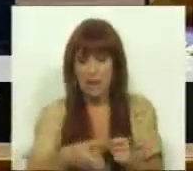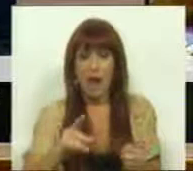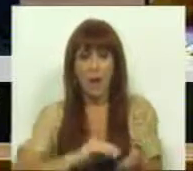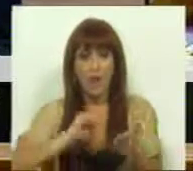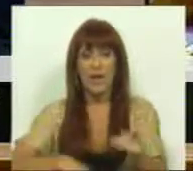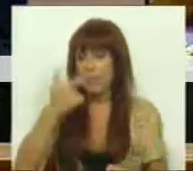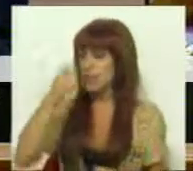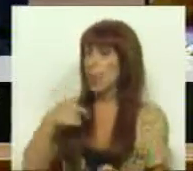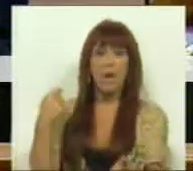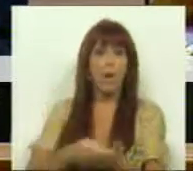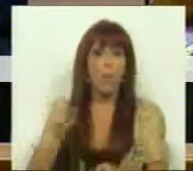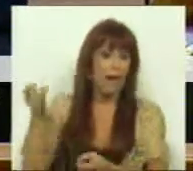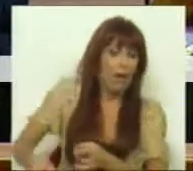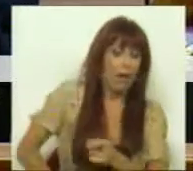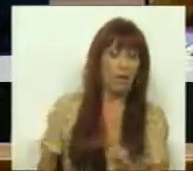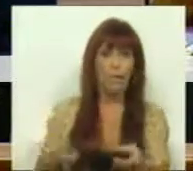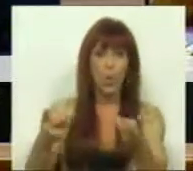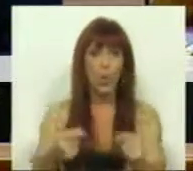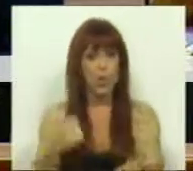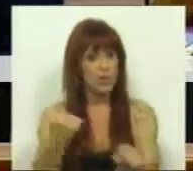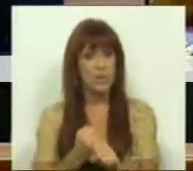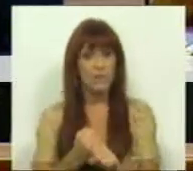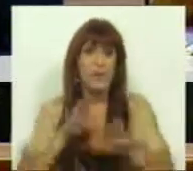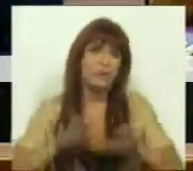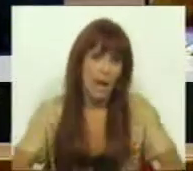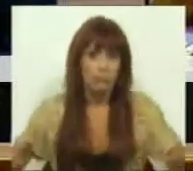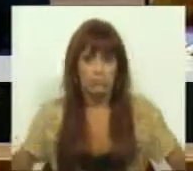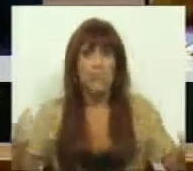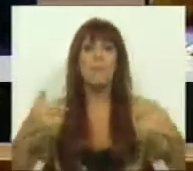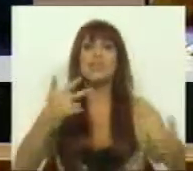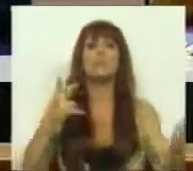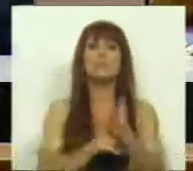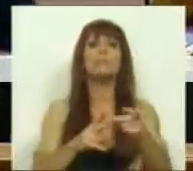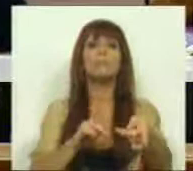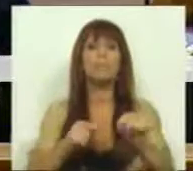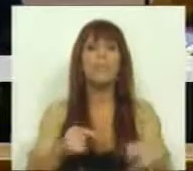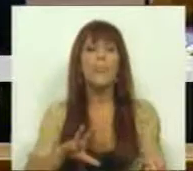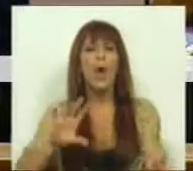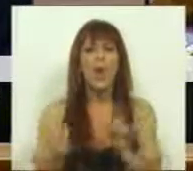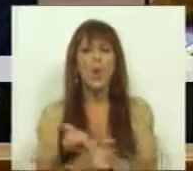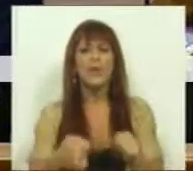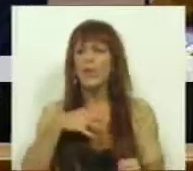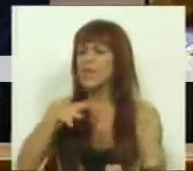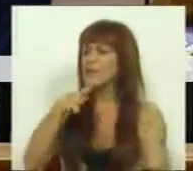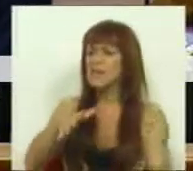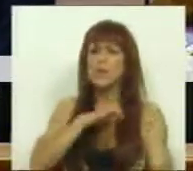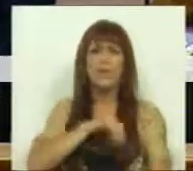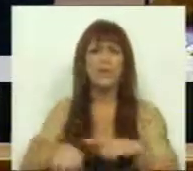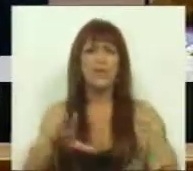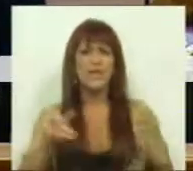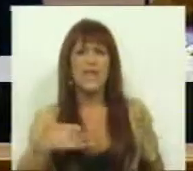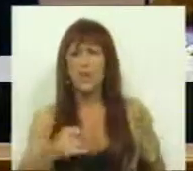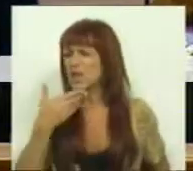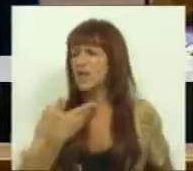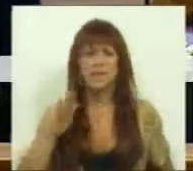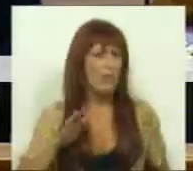pessoas não pagarem uma conta, o serviço vai ser suspenso. Mas a verdade é que, ao contrário do que disse o Sr. Deputado do CDS,